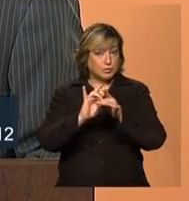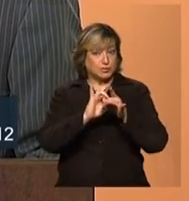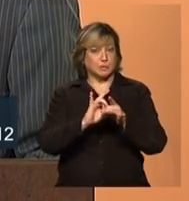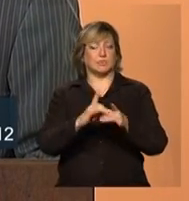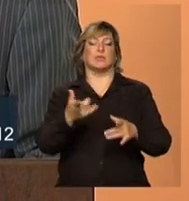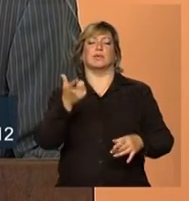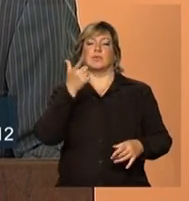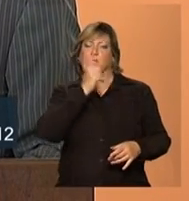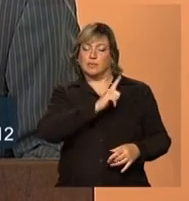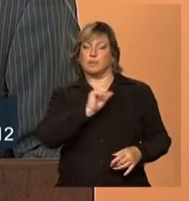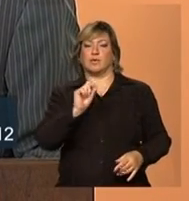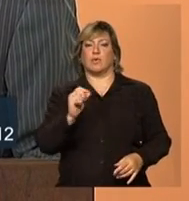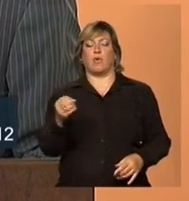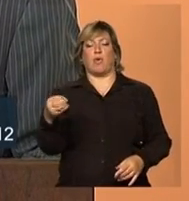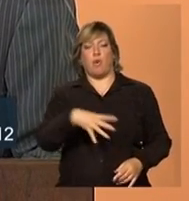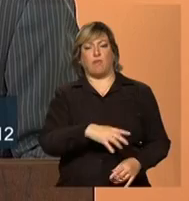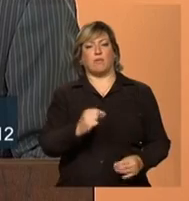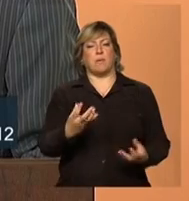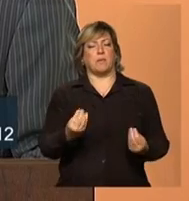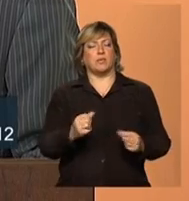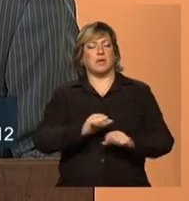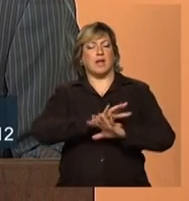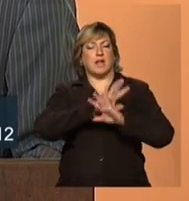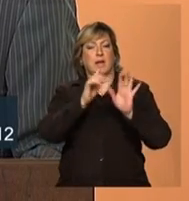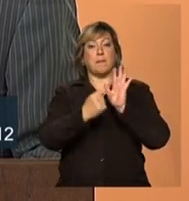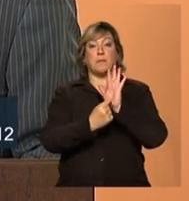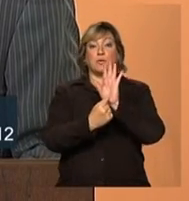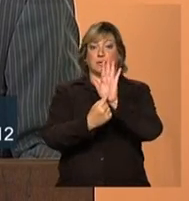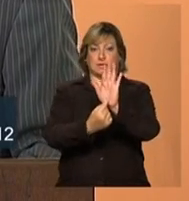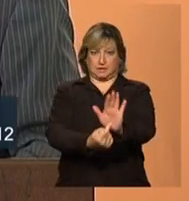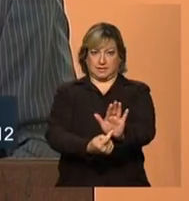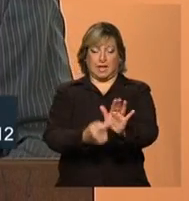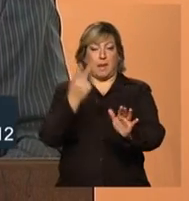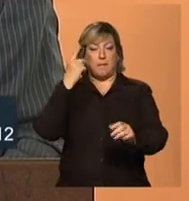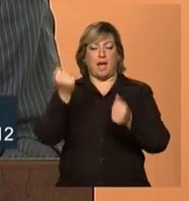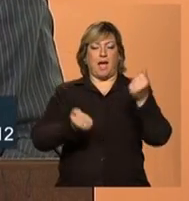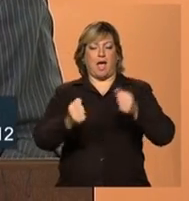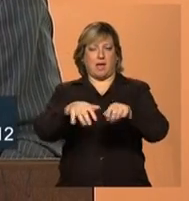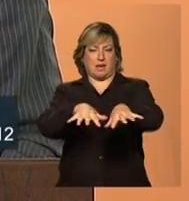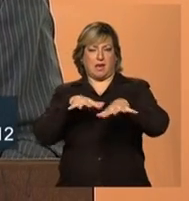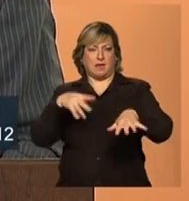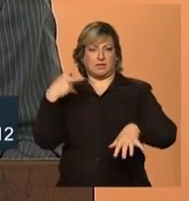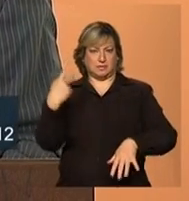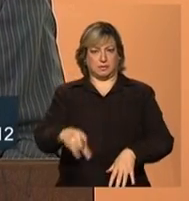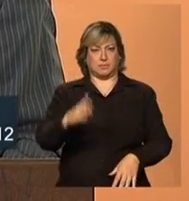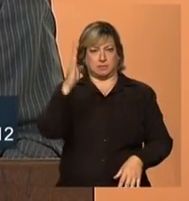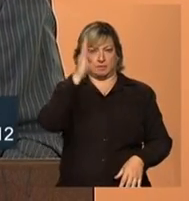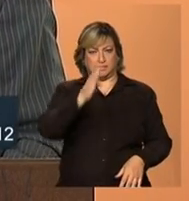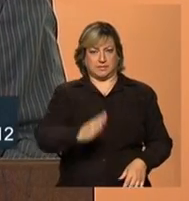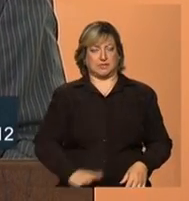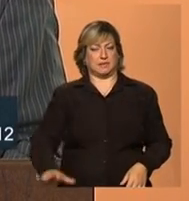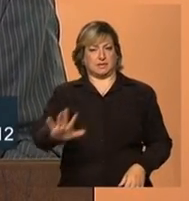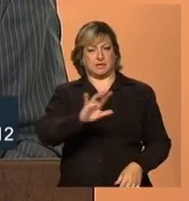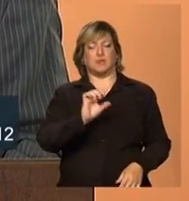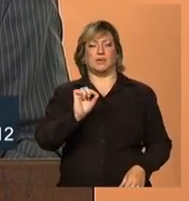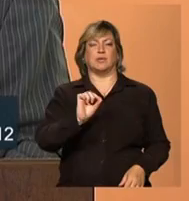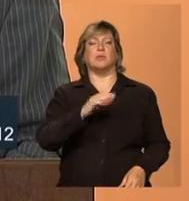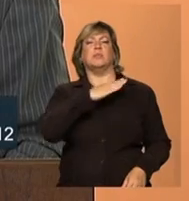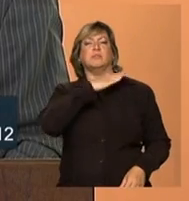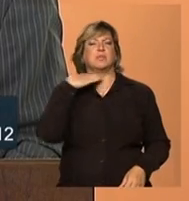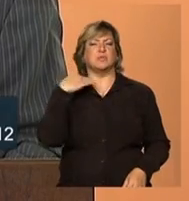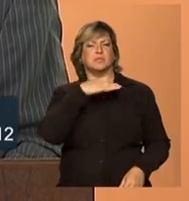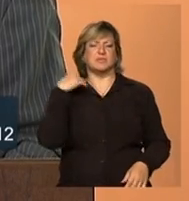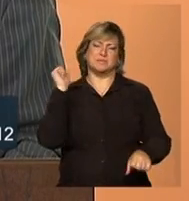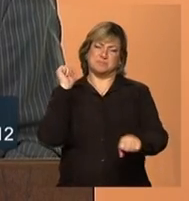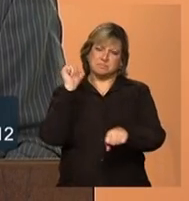dando uma nova e muito clara sinalização para o trânsito em nosso país. Morte,